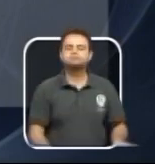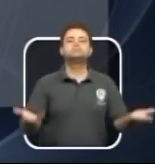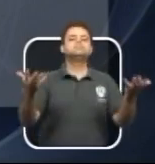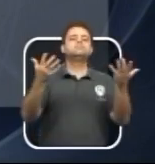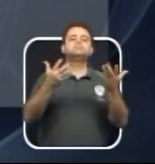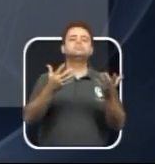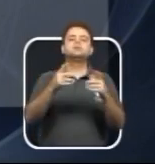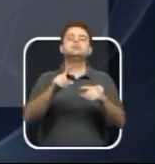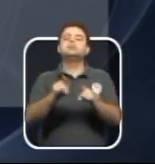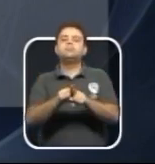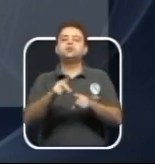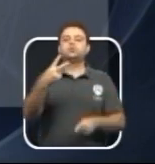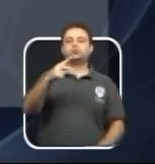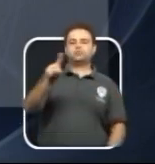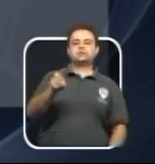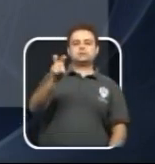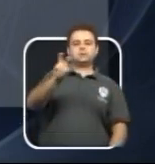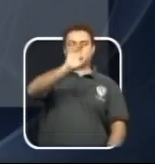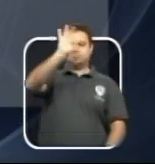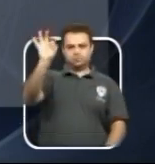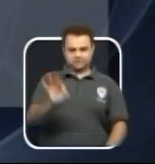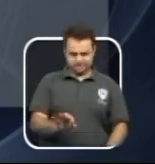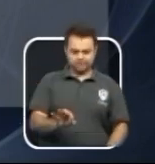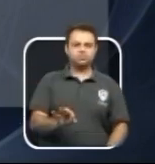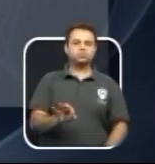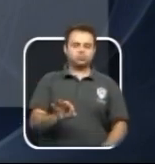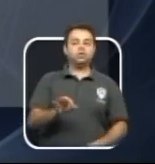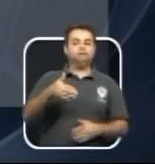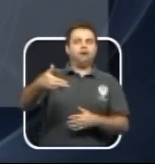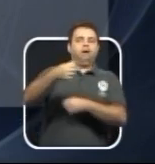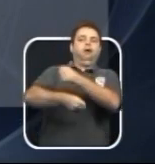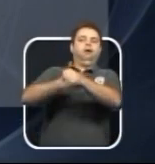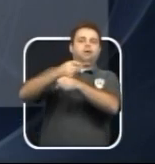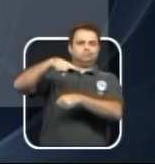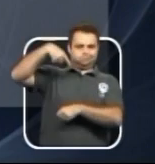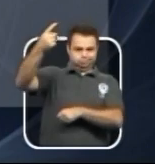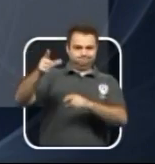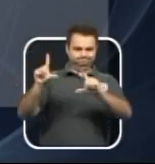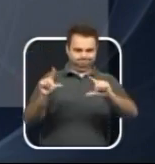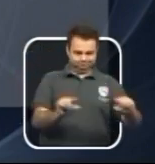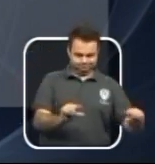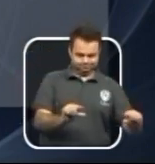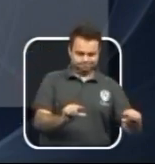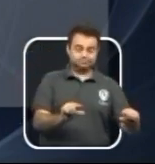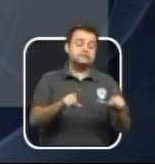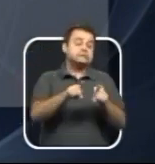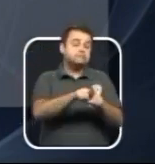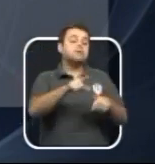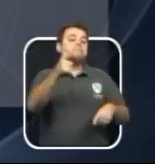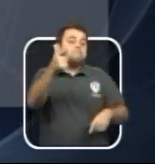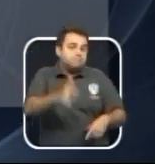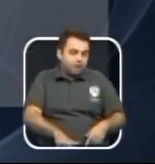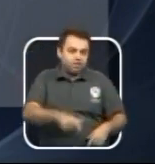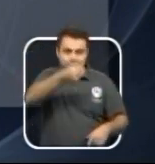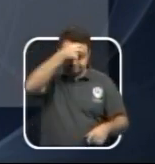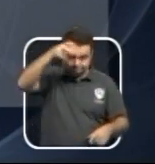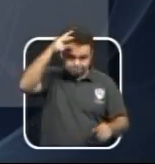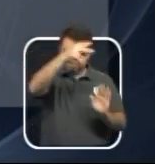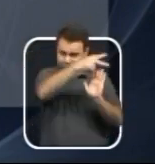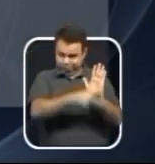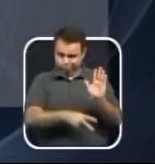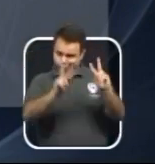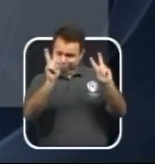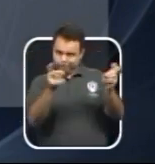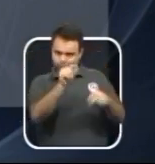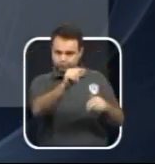para o imposto predial e territorial urbano no próximo ano. Aprovada também no mérito a proposta da Prefeitura que